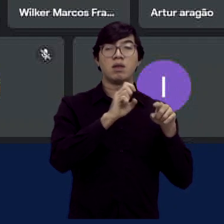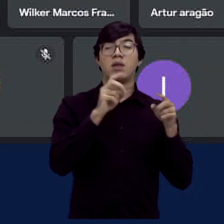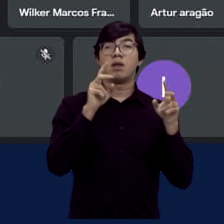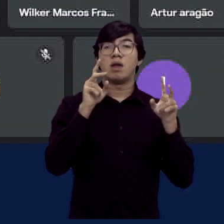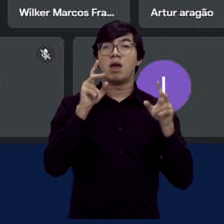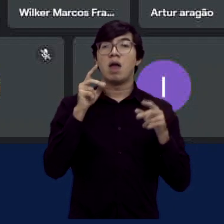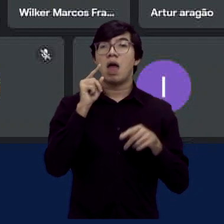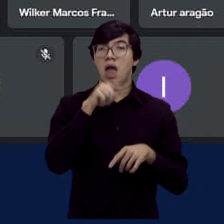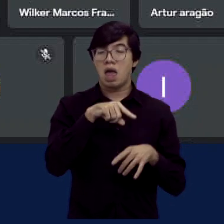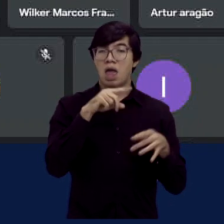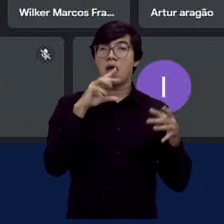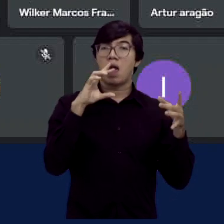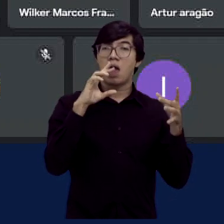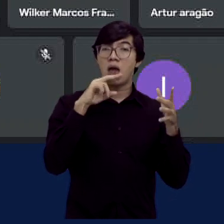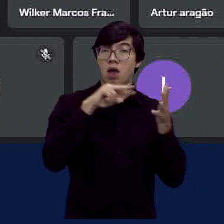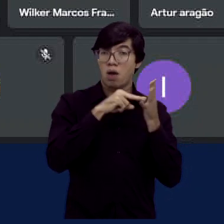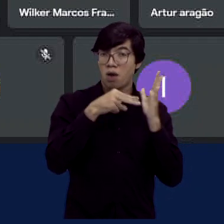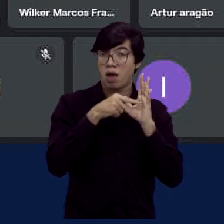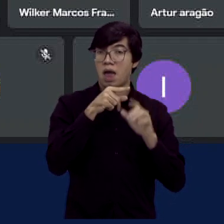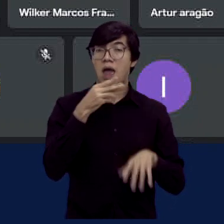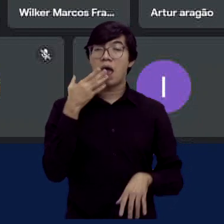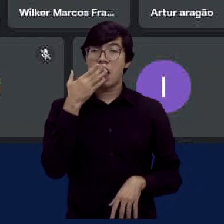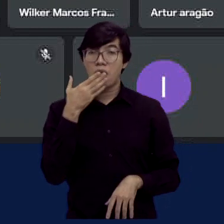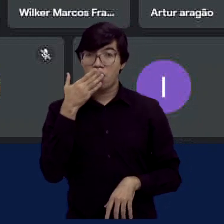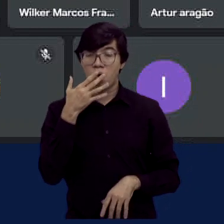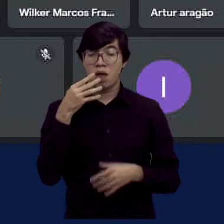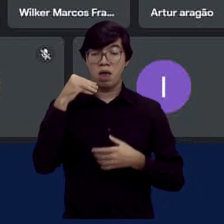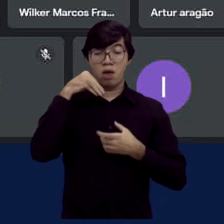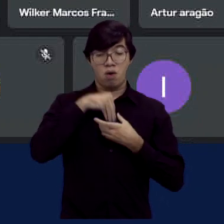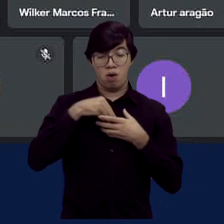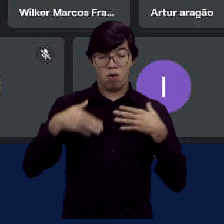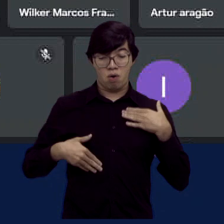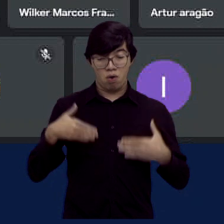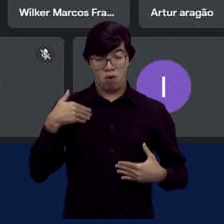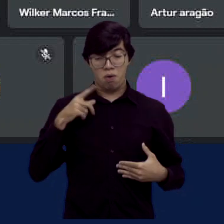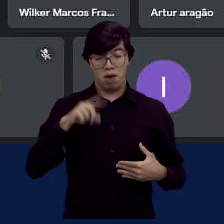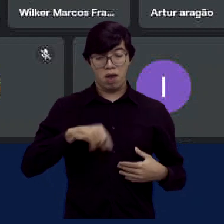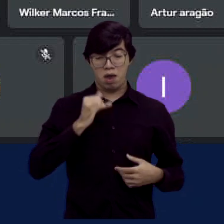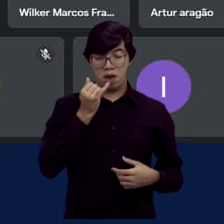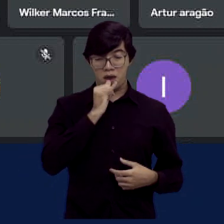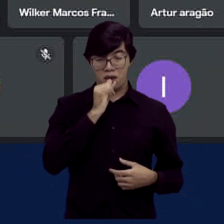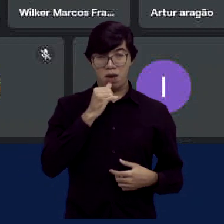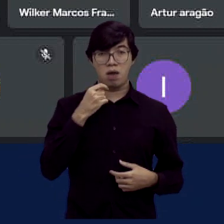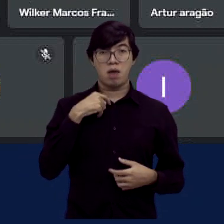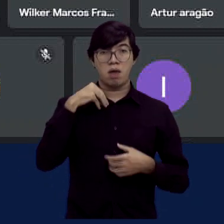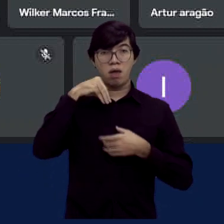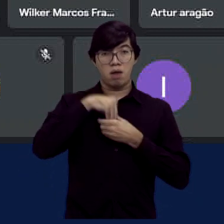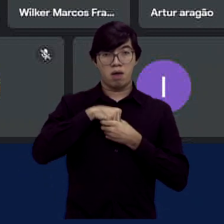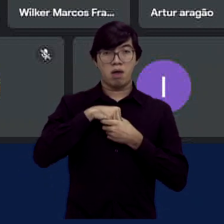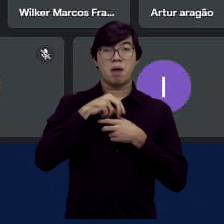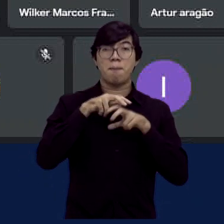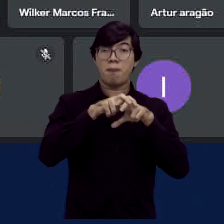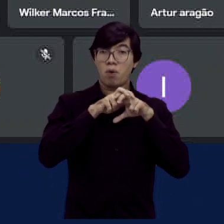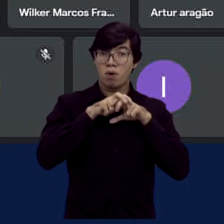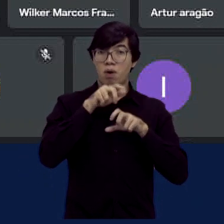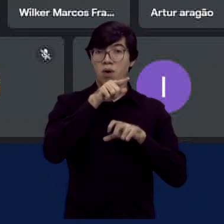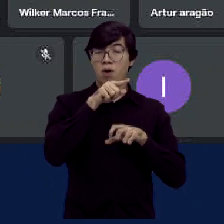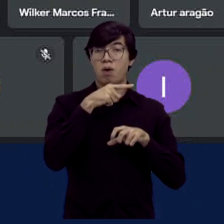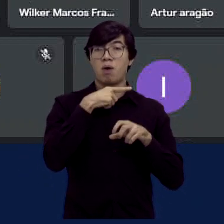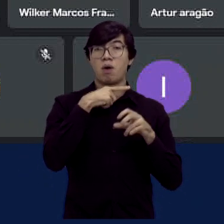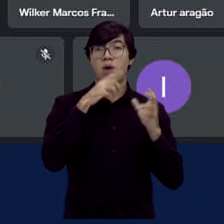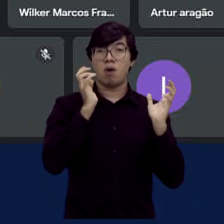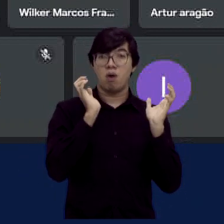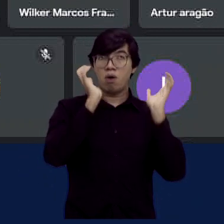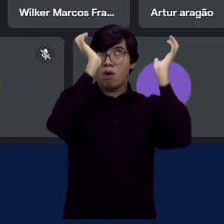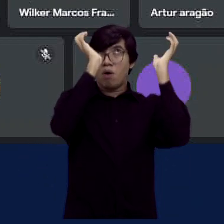aí você tem a insulina, né? Levantando, erguendo o que é um cristal de açúcar, né? Aí sai do meio,